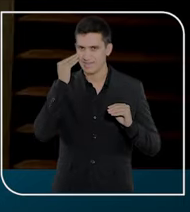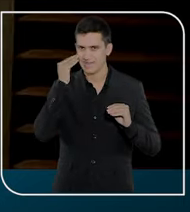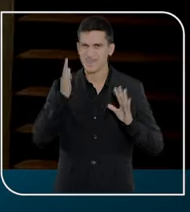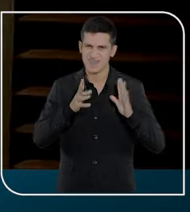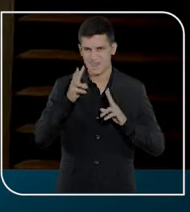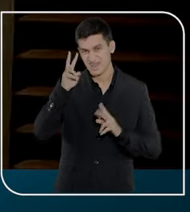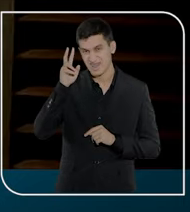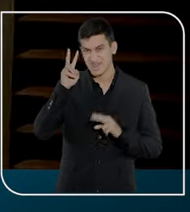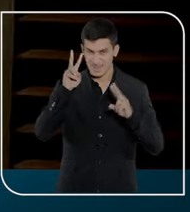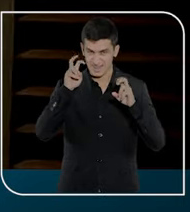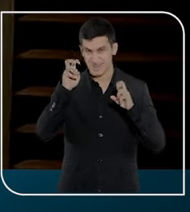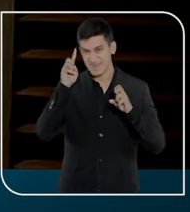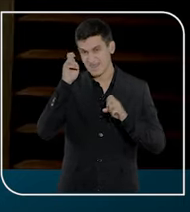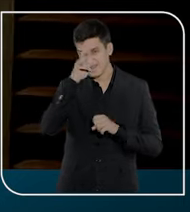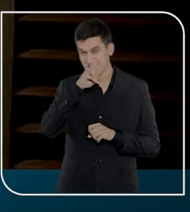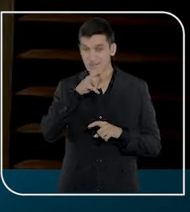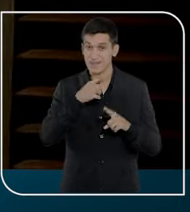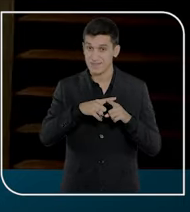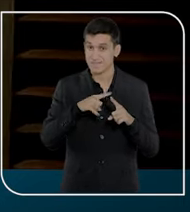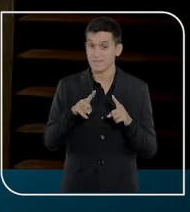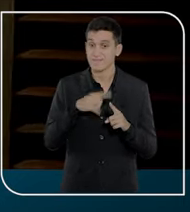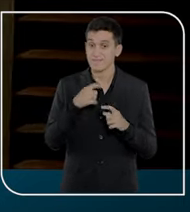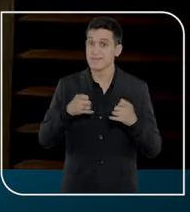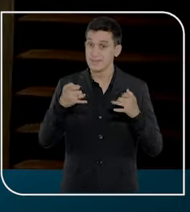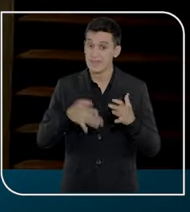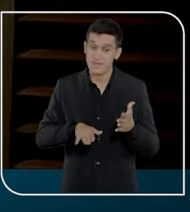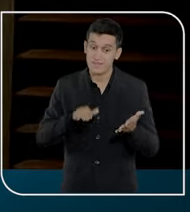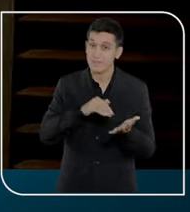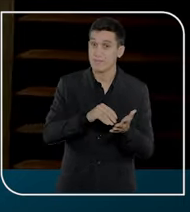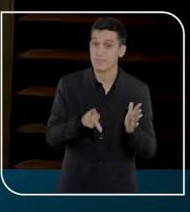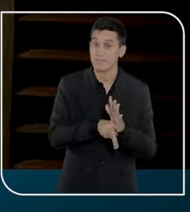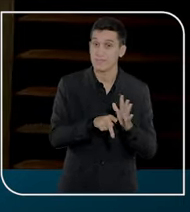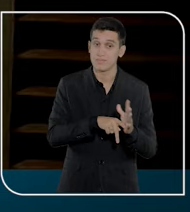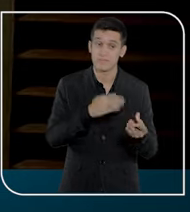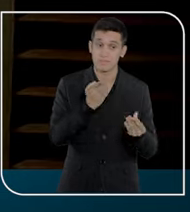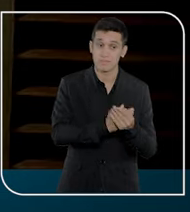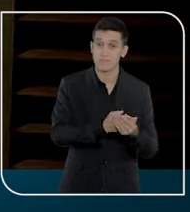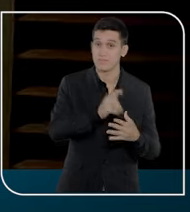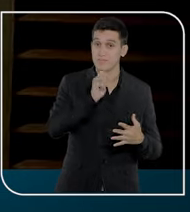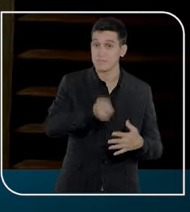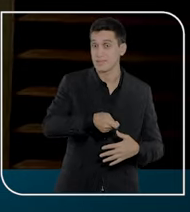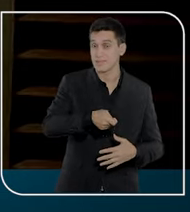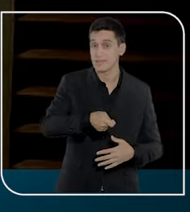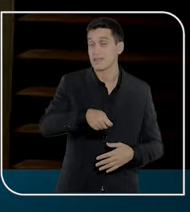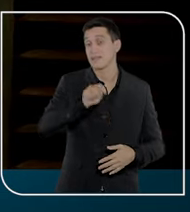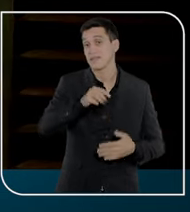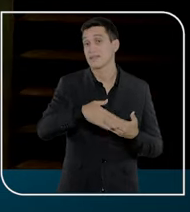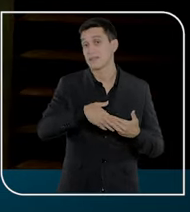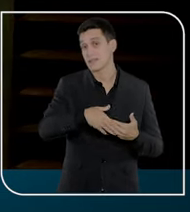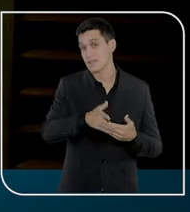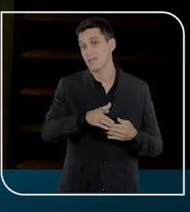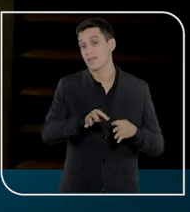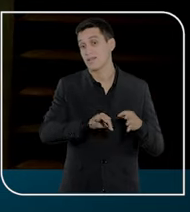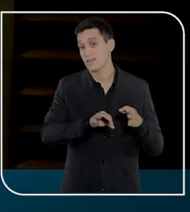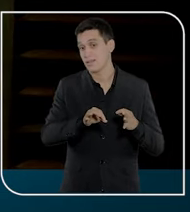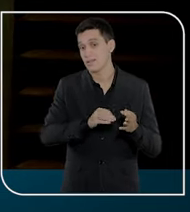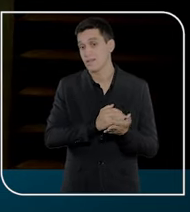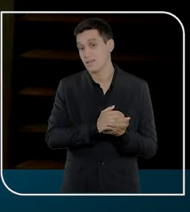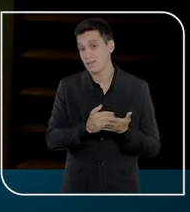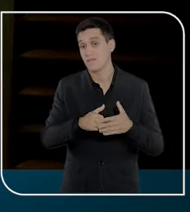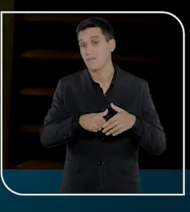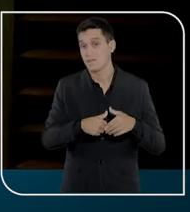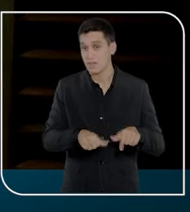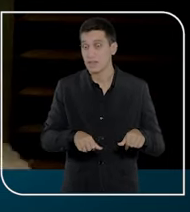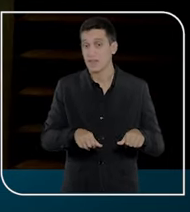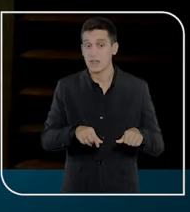meio tormentoso, principalmente porque a gente está falando da fase final lá do processo de execução, que é onde